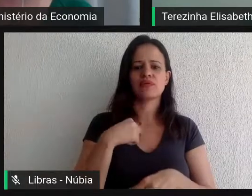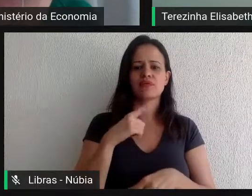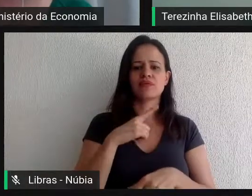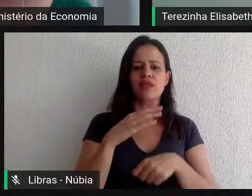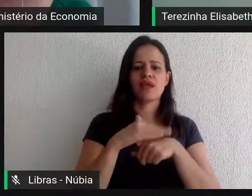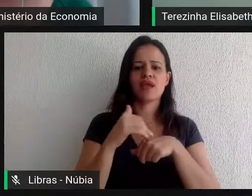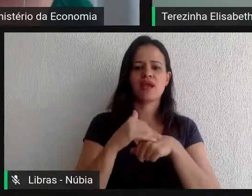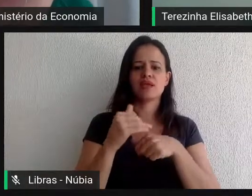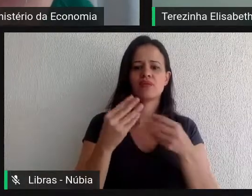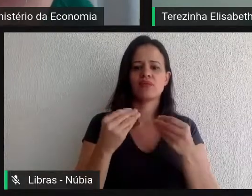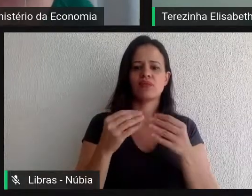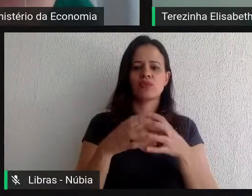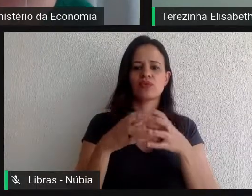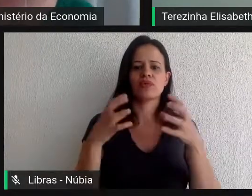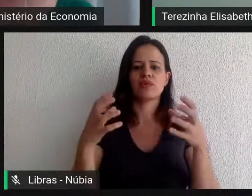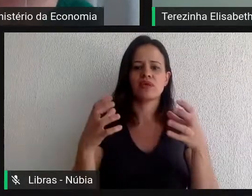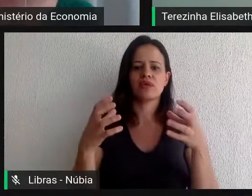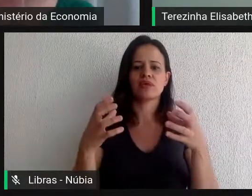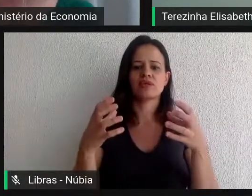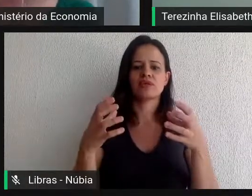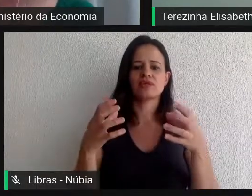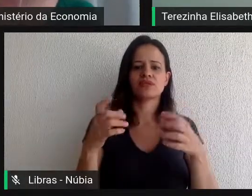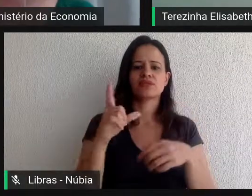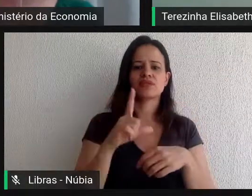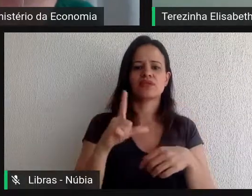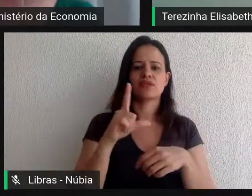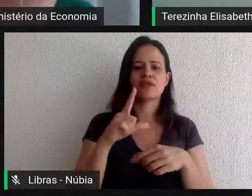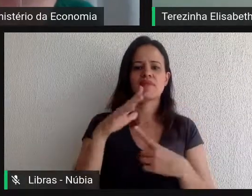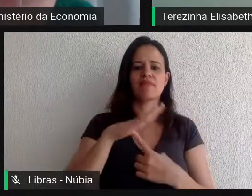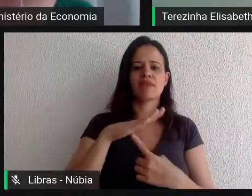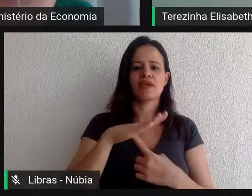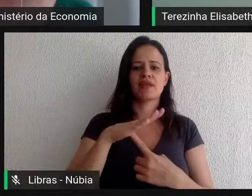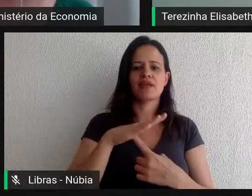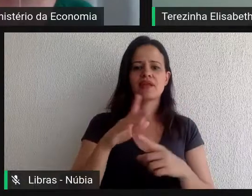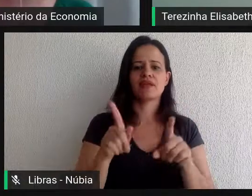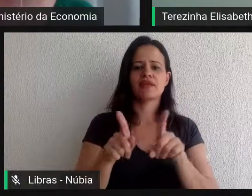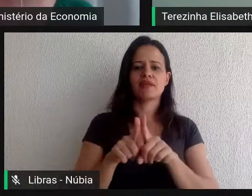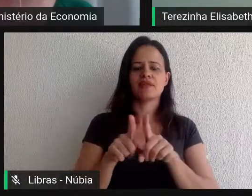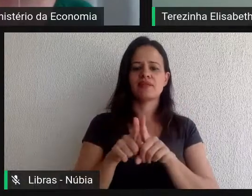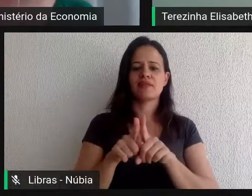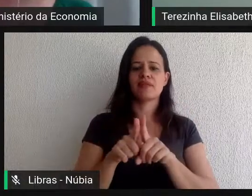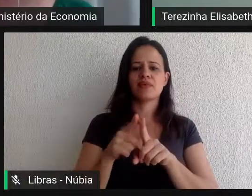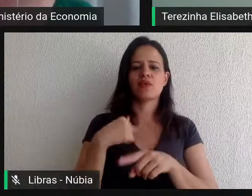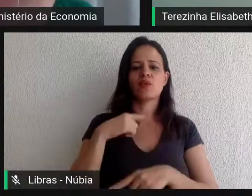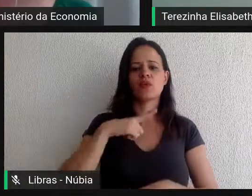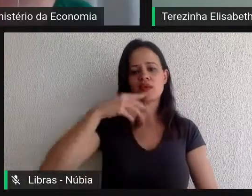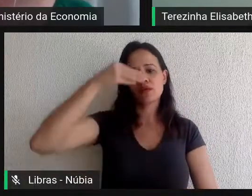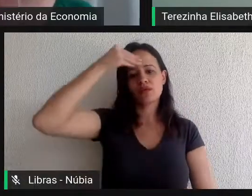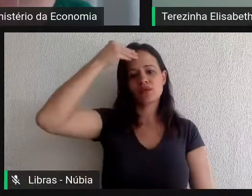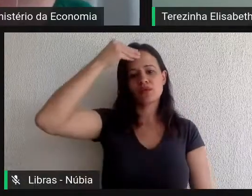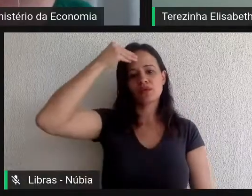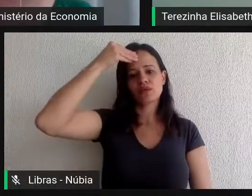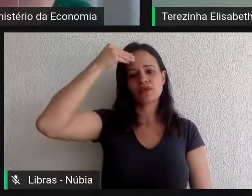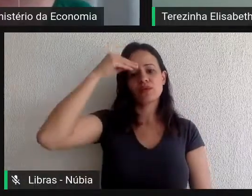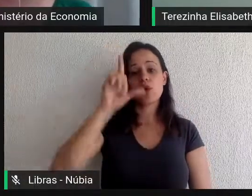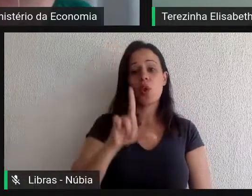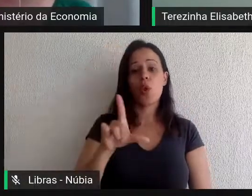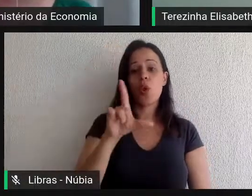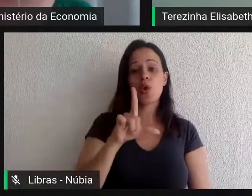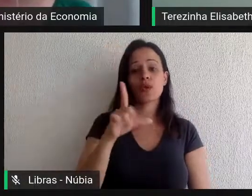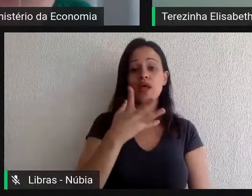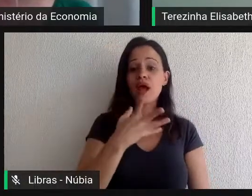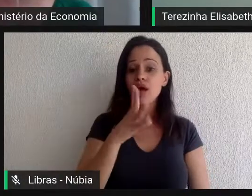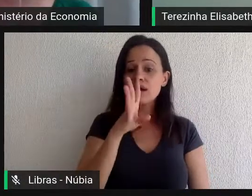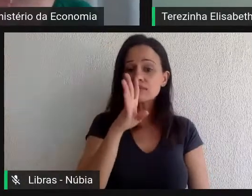muito grande por Londrina, pelo Paraná. Inclusive, eu tenho meu sobrinho lá em Londrina vendo